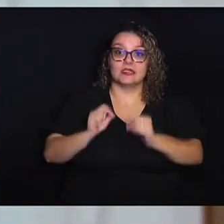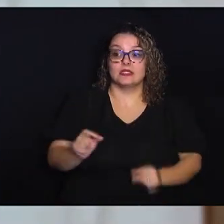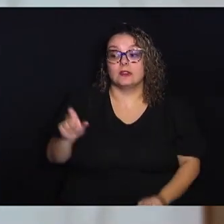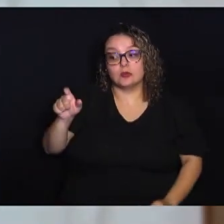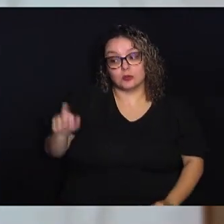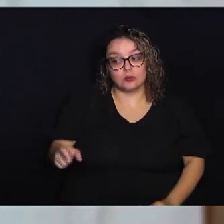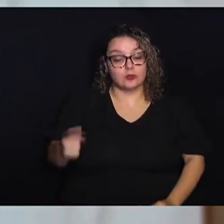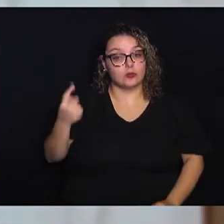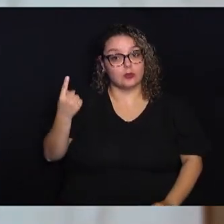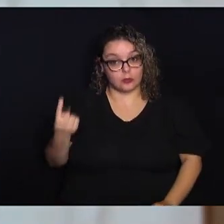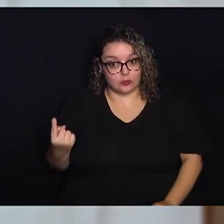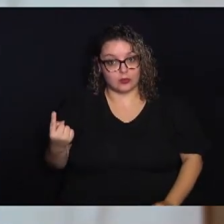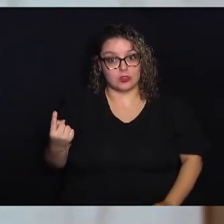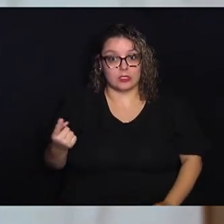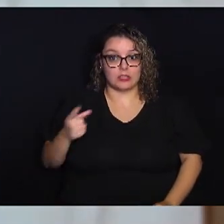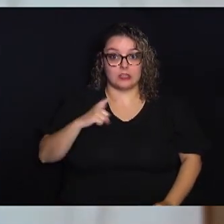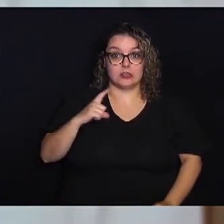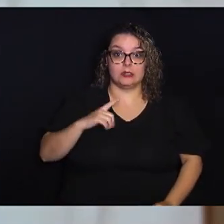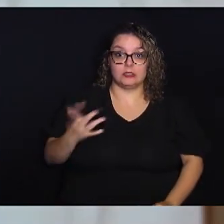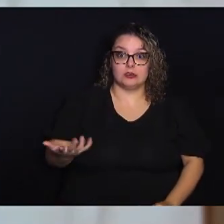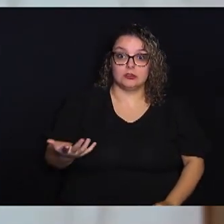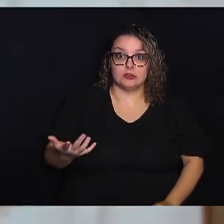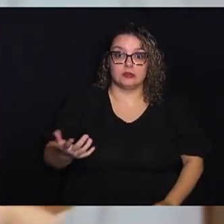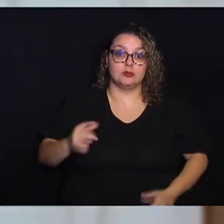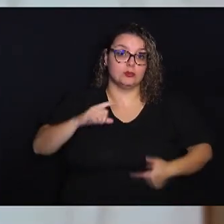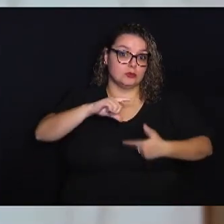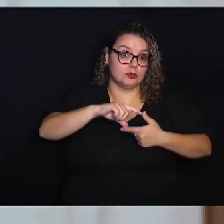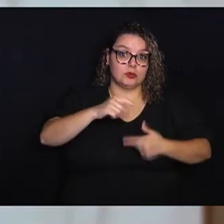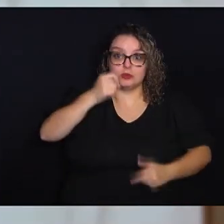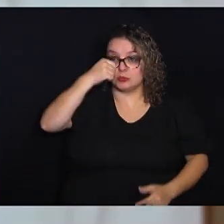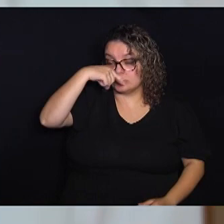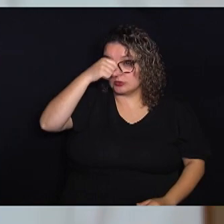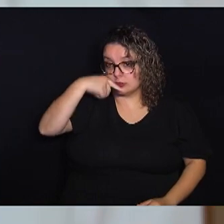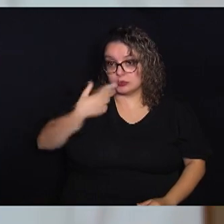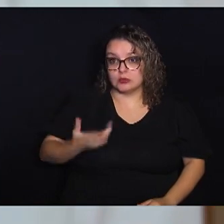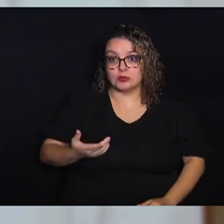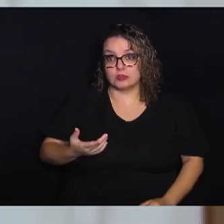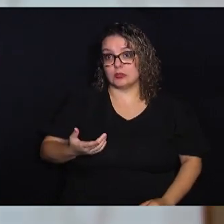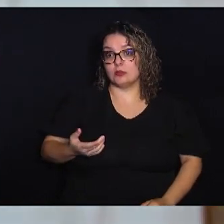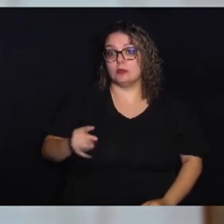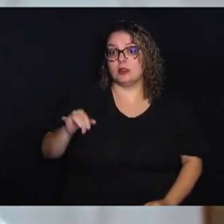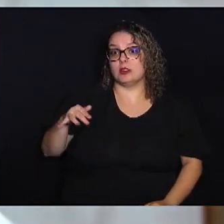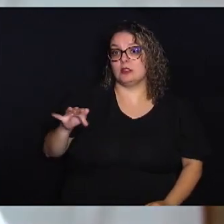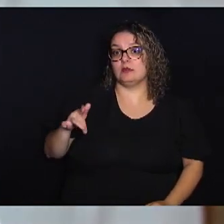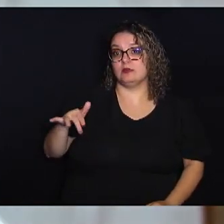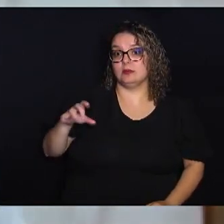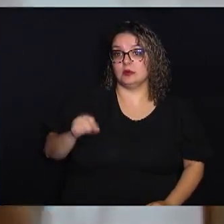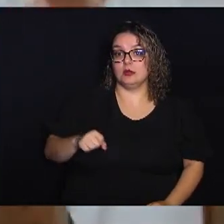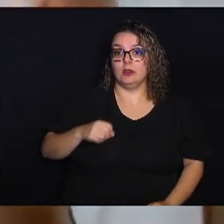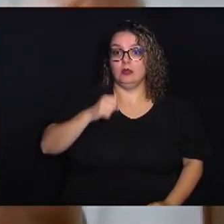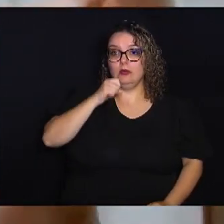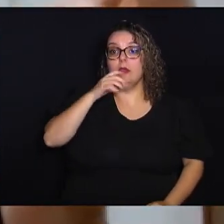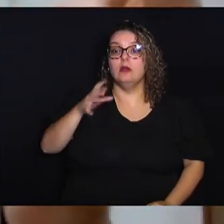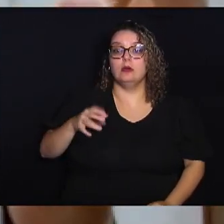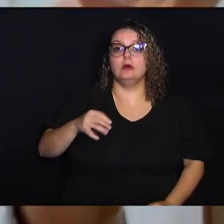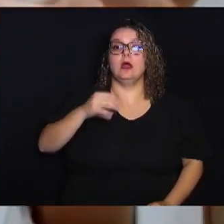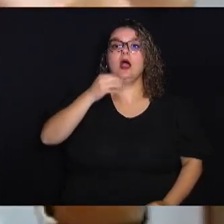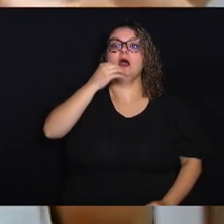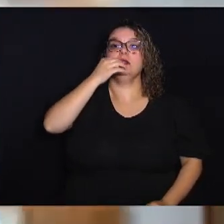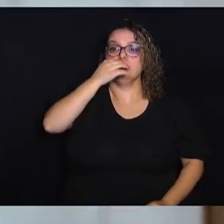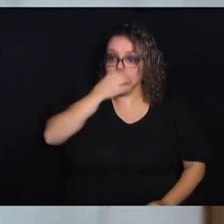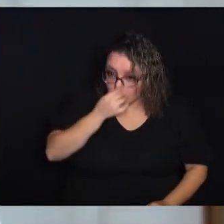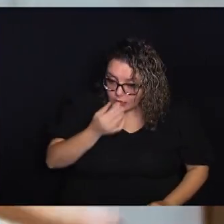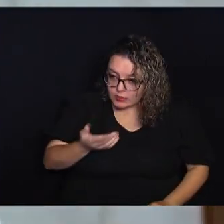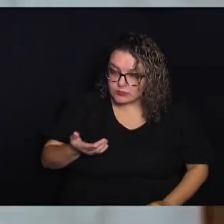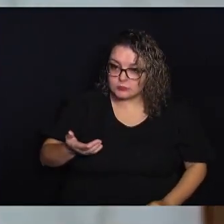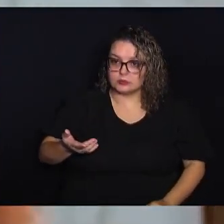ali dentro que está com um quadro ali de uma gripe, como a gente comentou, uma influenza, ou achu, ali